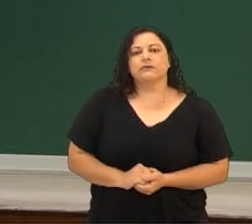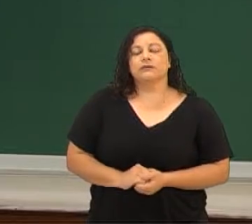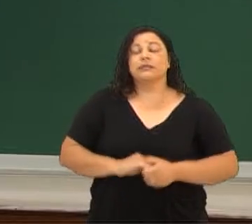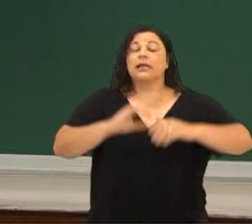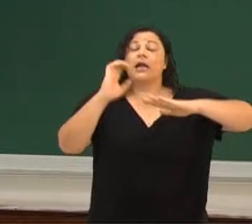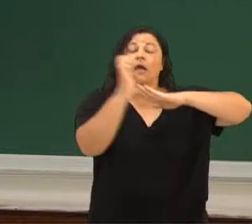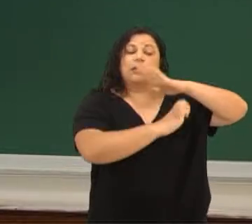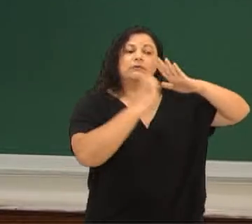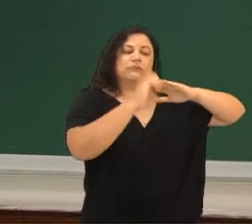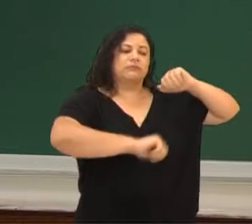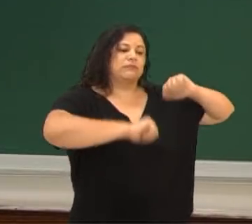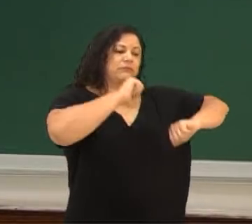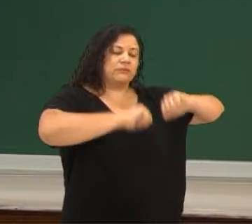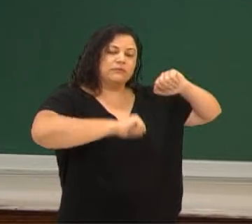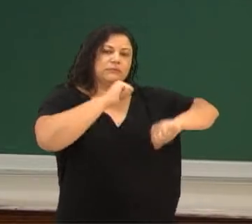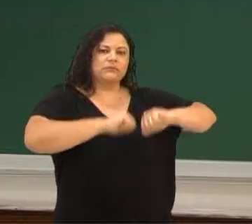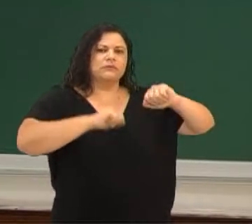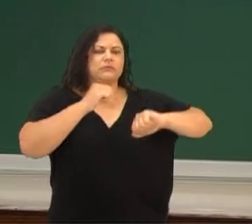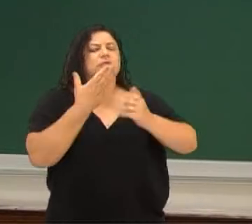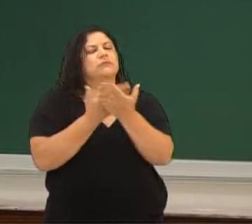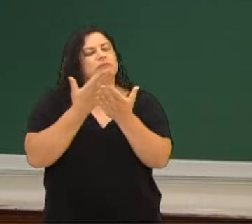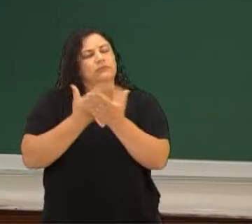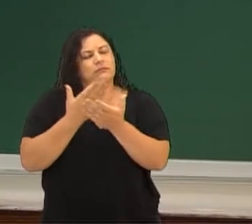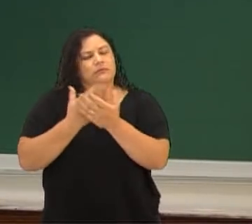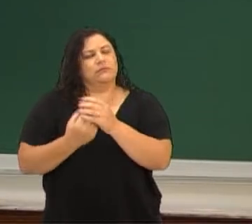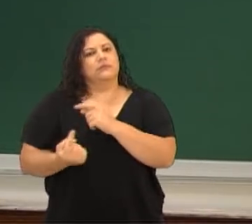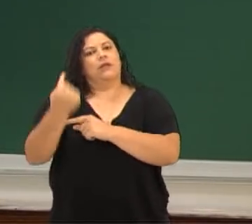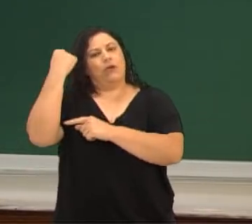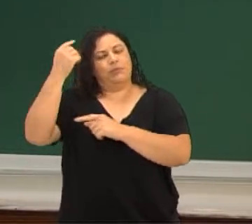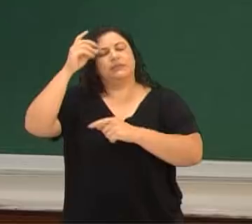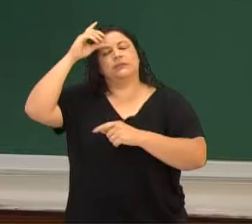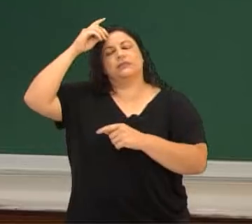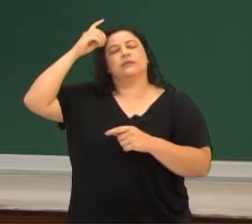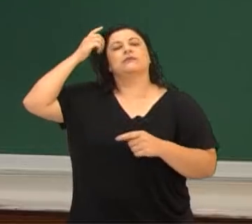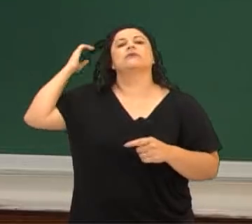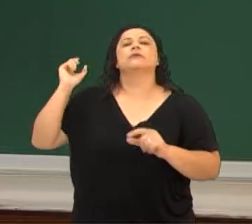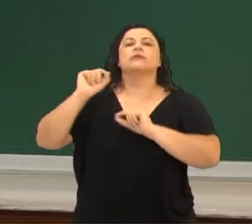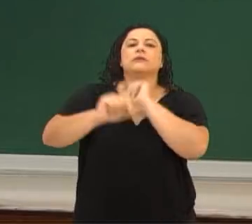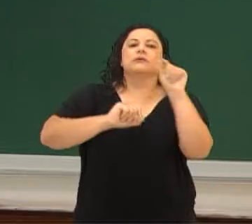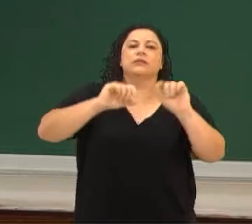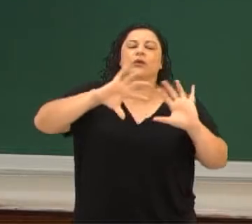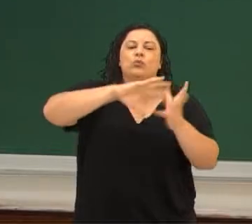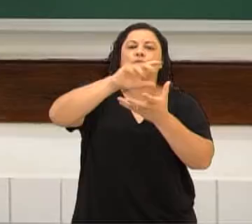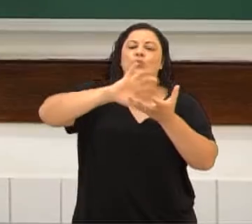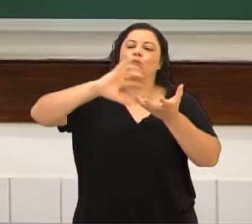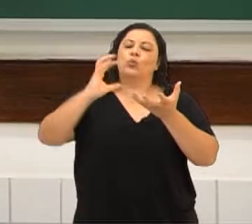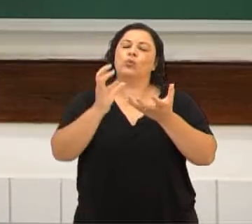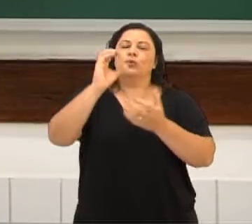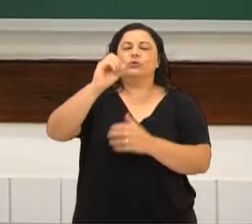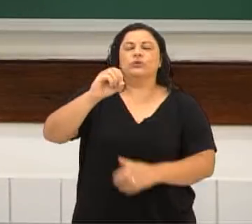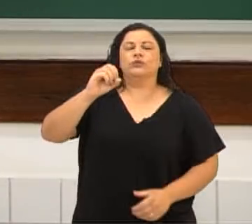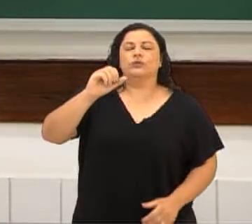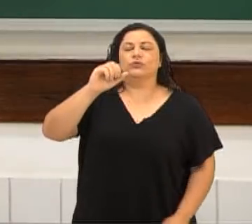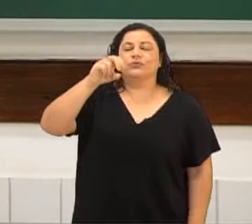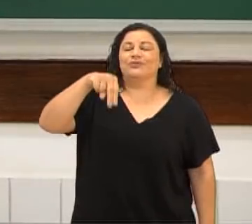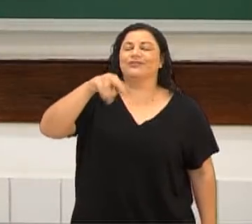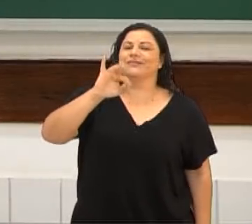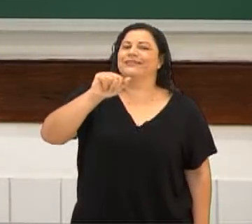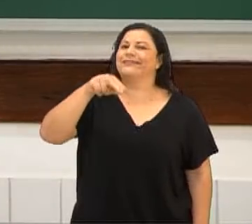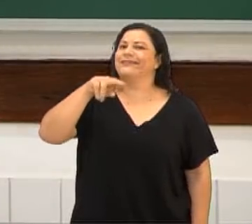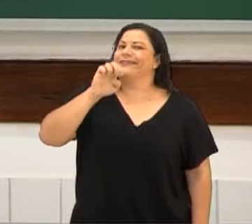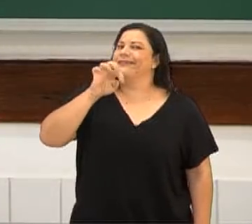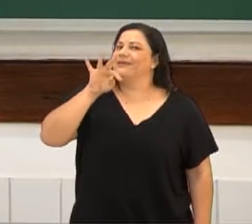A indústria, né? Vimos na aula aí da industrialização do continente africano, ela tem 26% de participação do PIB